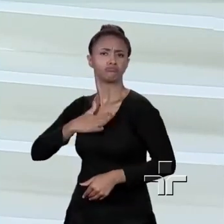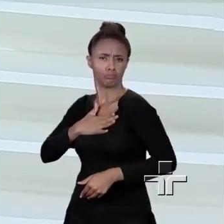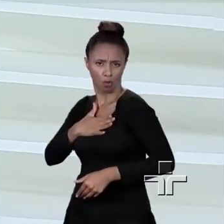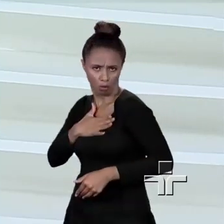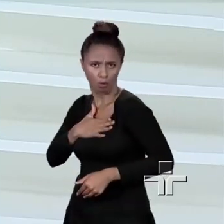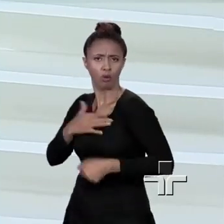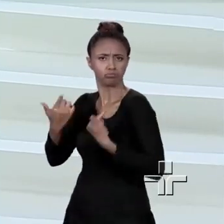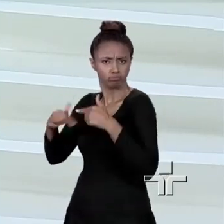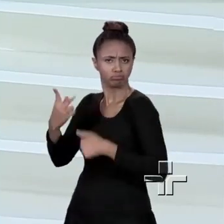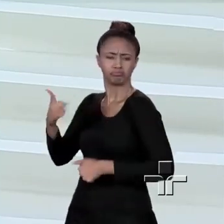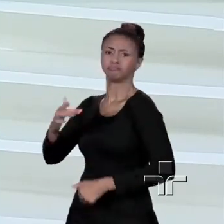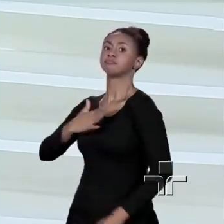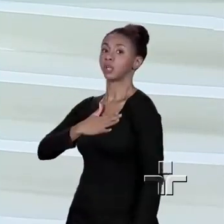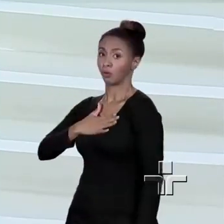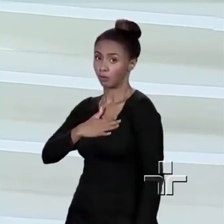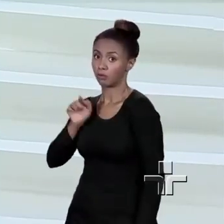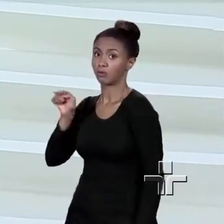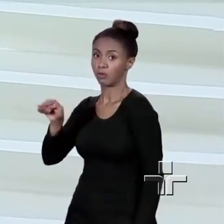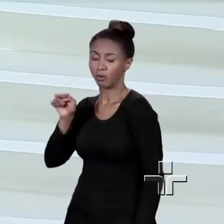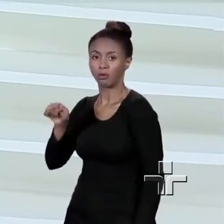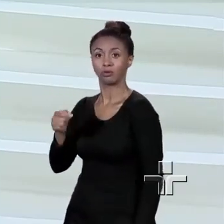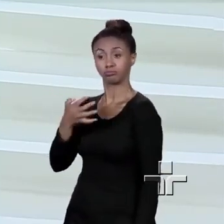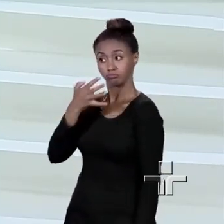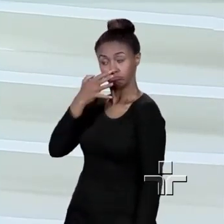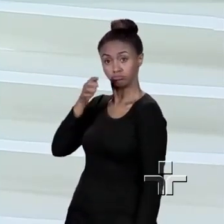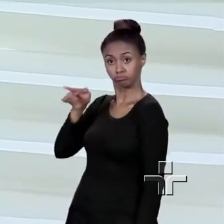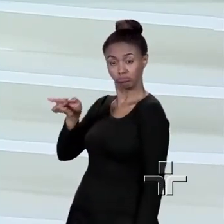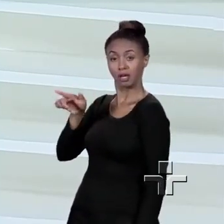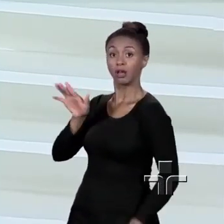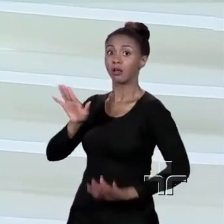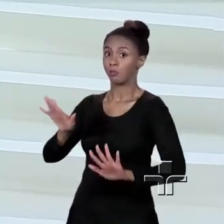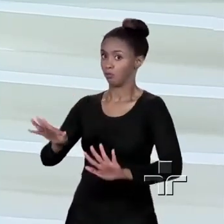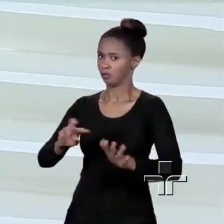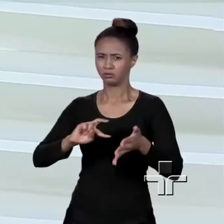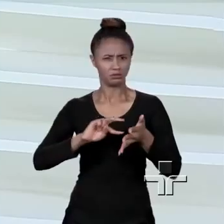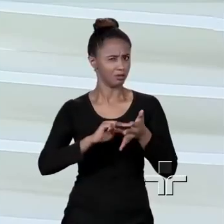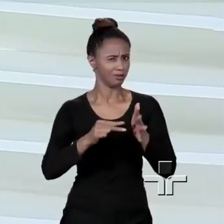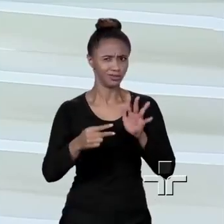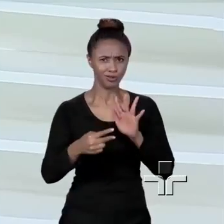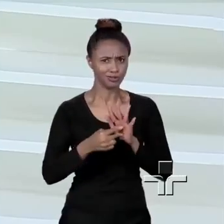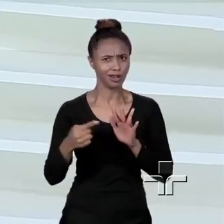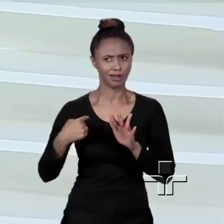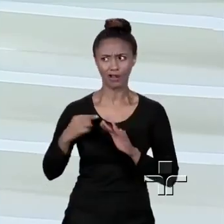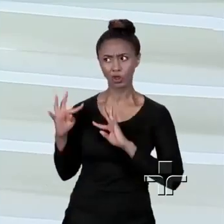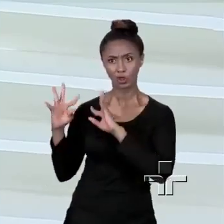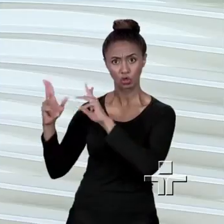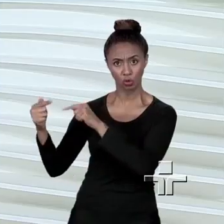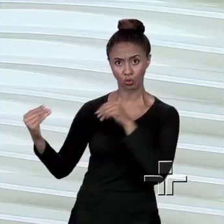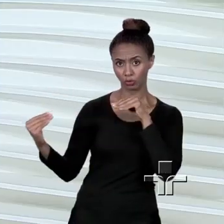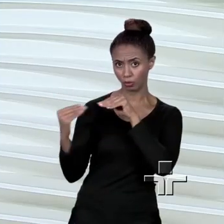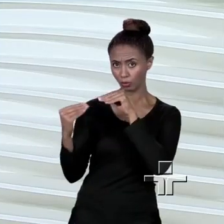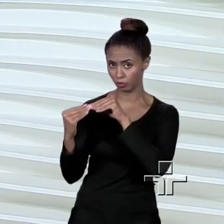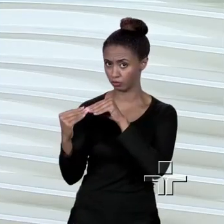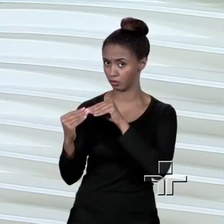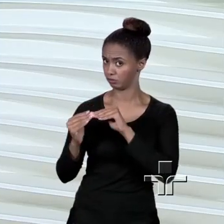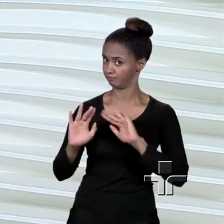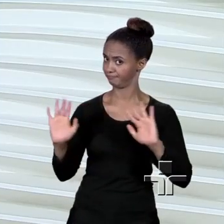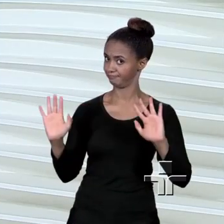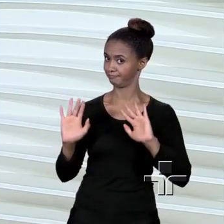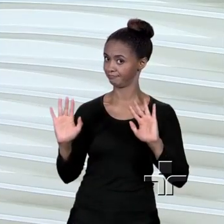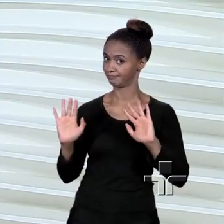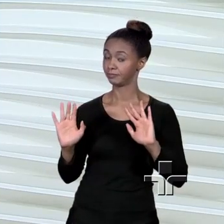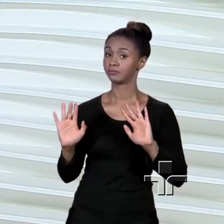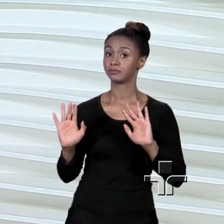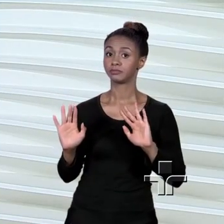trabalho dele, assim, admiro, mas isso não quer dizer que eu concorde com tudo que ele fala, né?